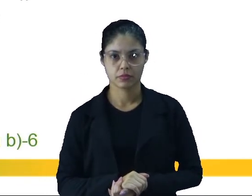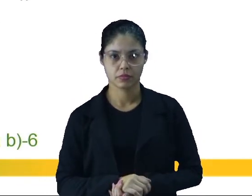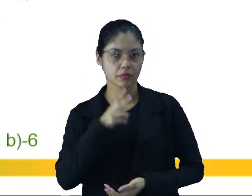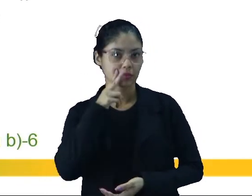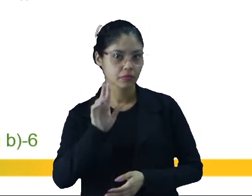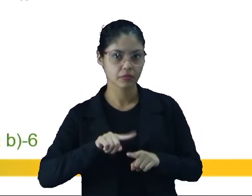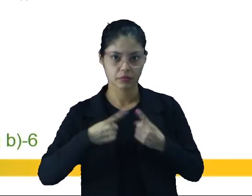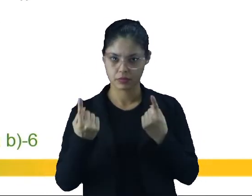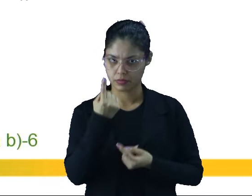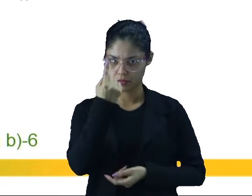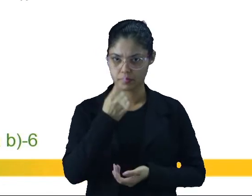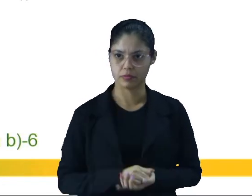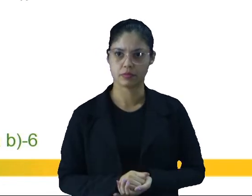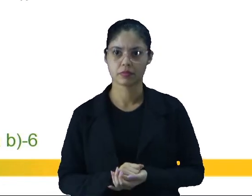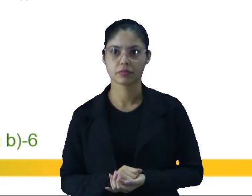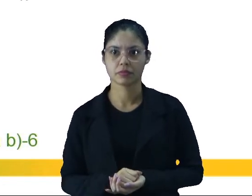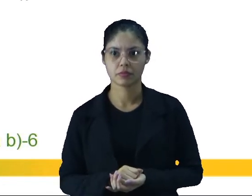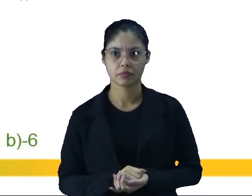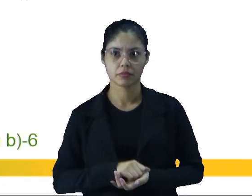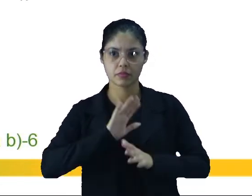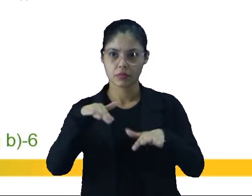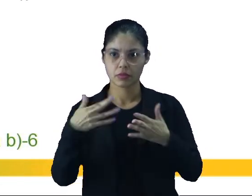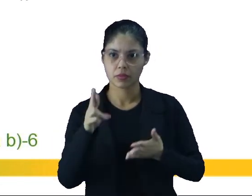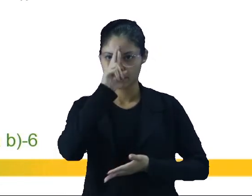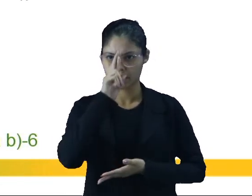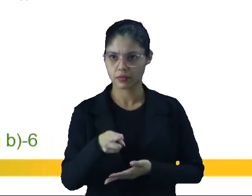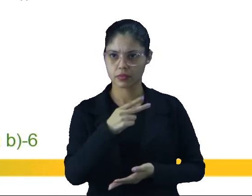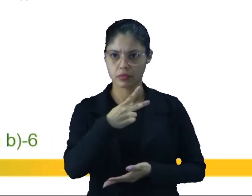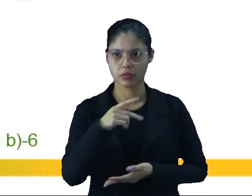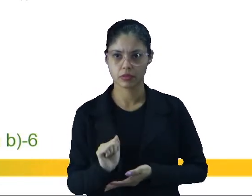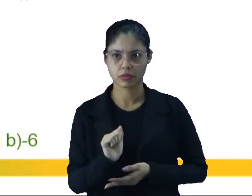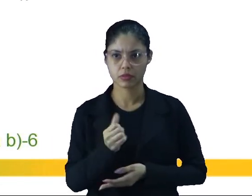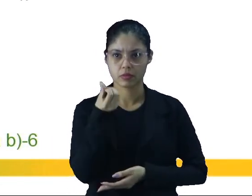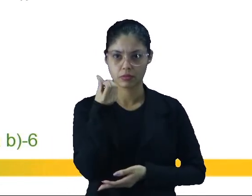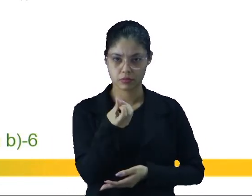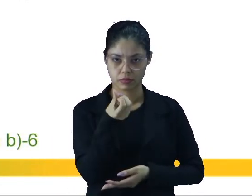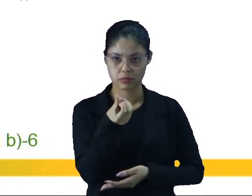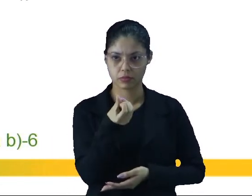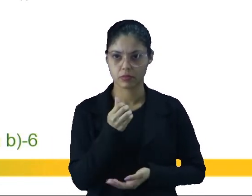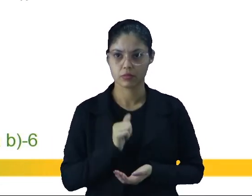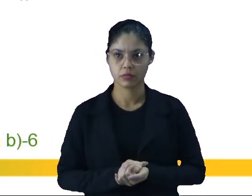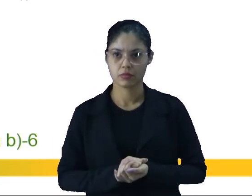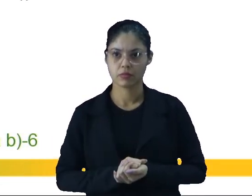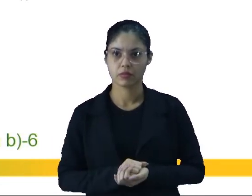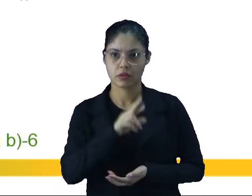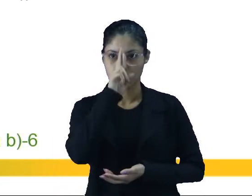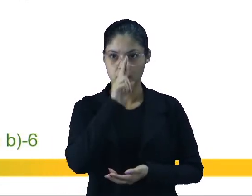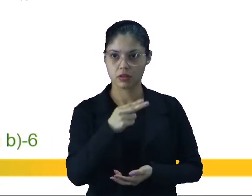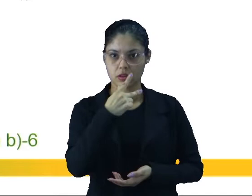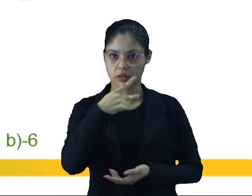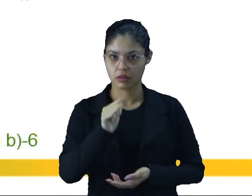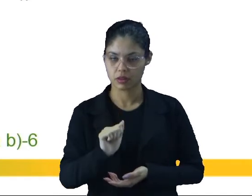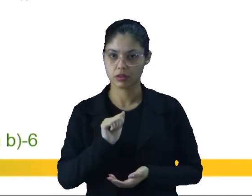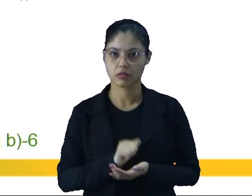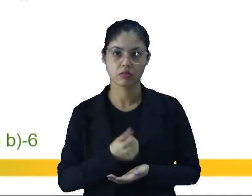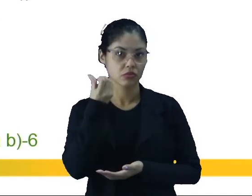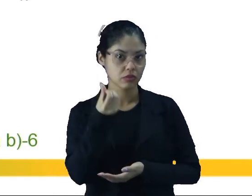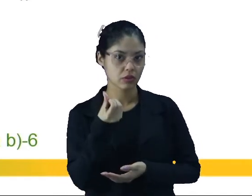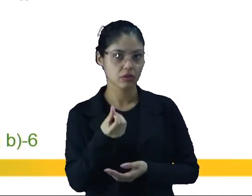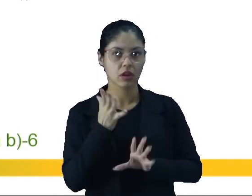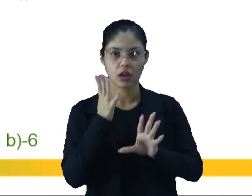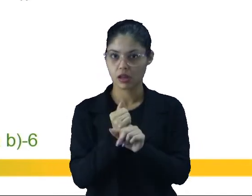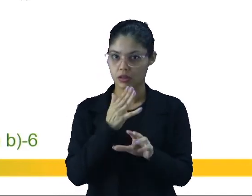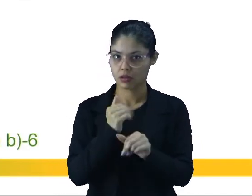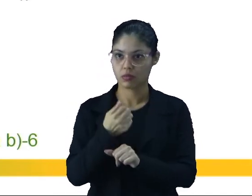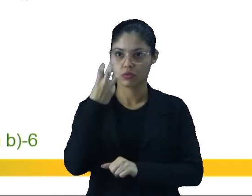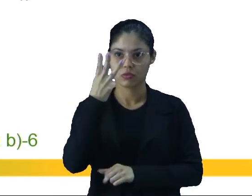Vamos ver aqui mais um? Qual é a razão de uma PA de 6 termos? Ó, eu quero a razão de uma PA de 6 termos, cuja soma